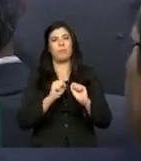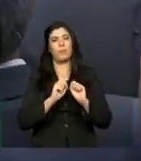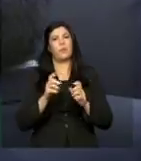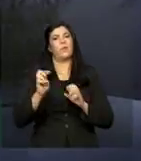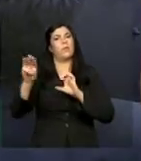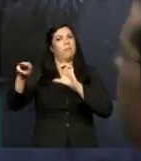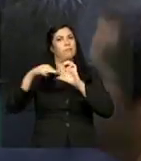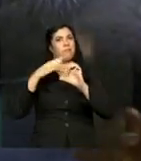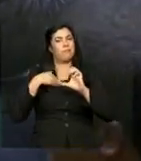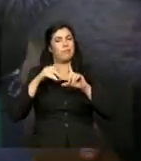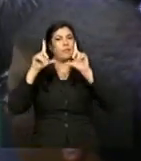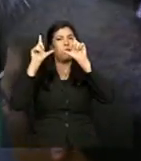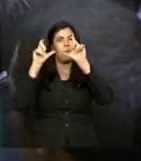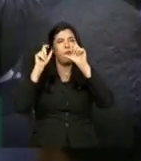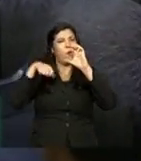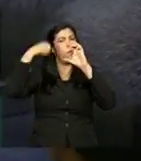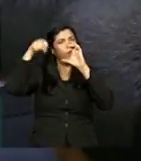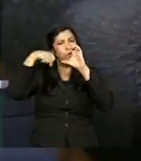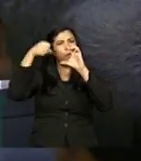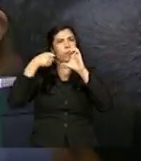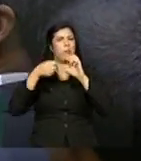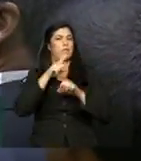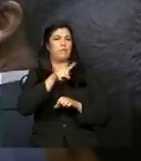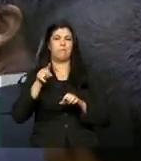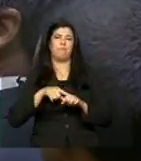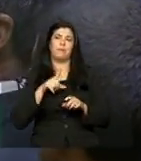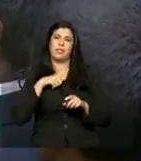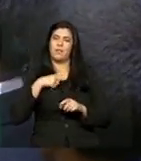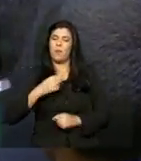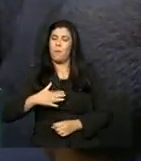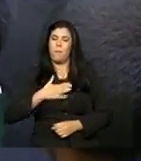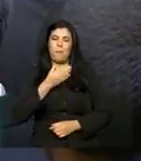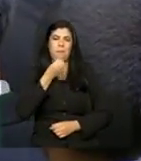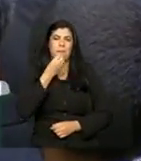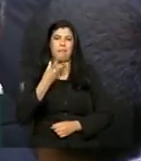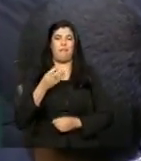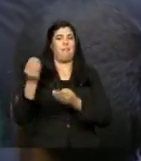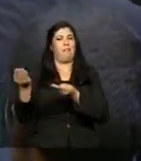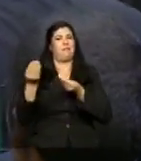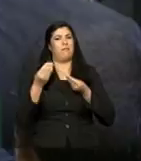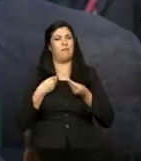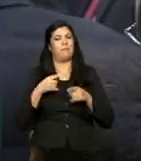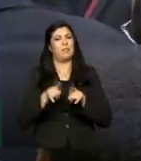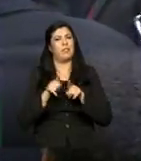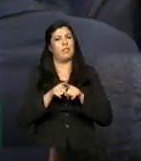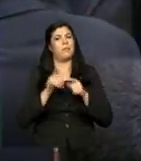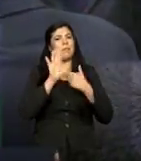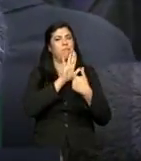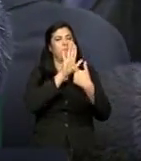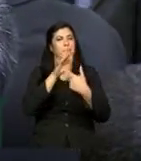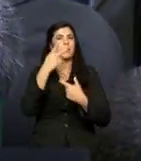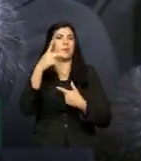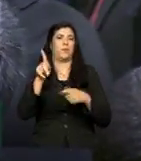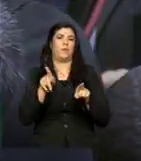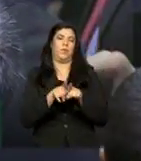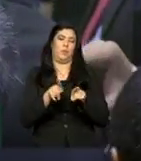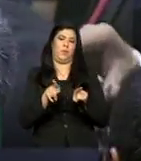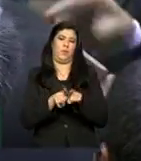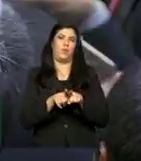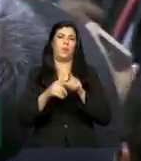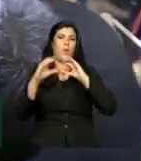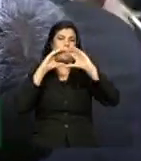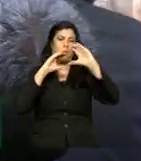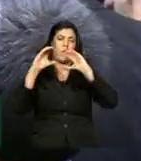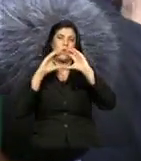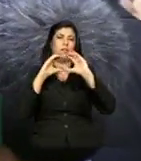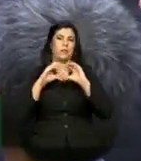foto, pode mandar vídeo, será um prazer compartilhar dessa sua